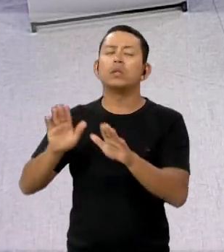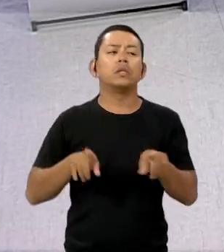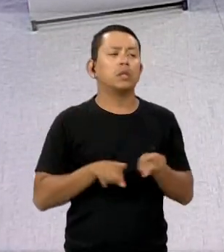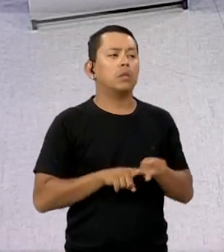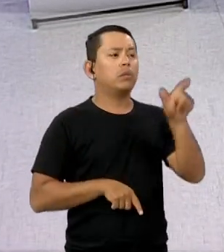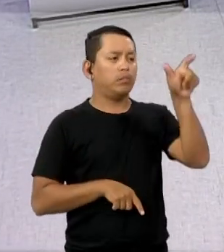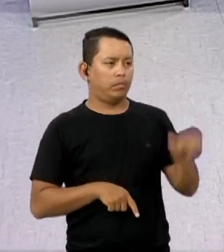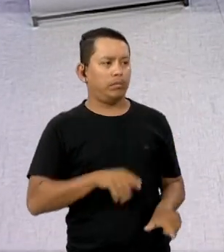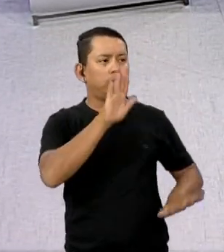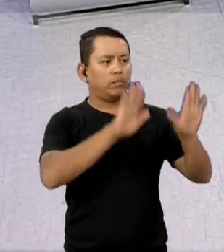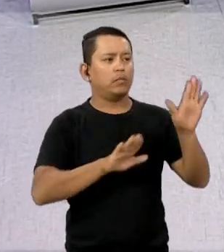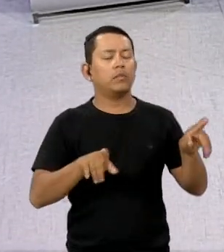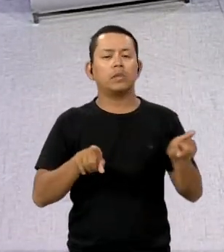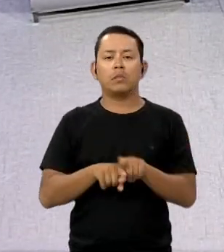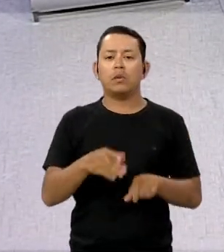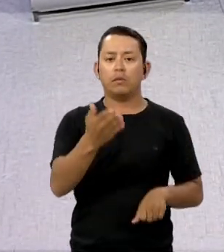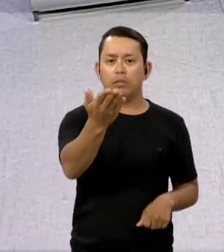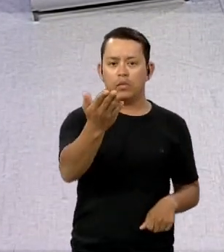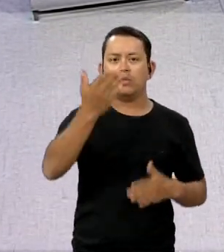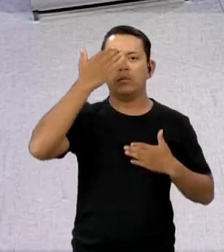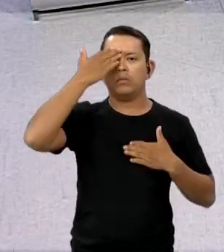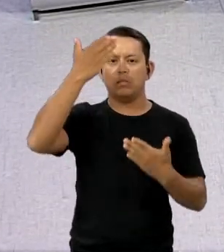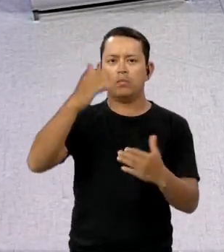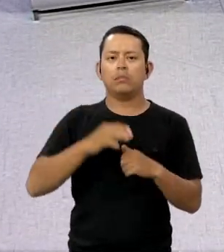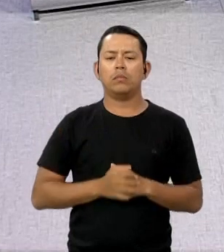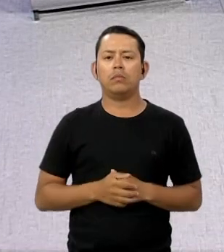você, telespectador e eleitor,